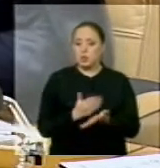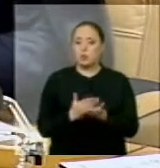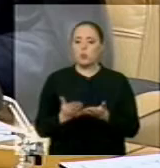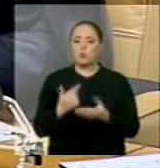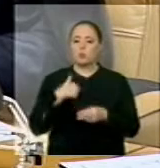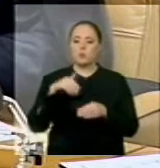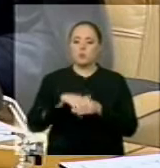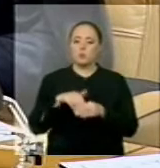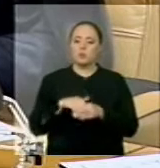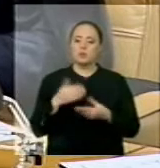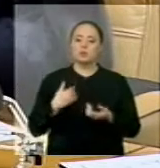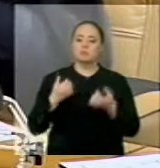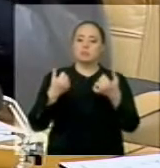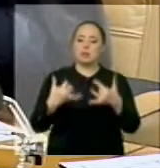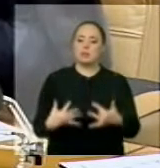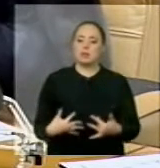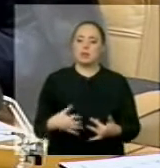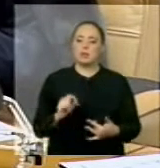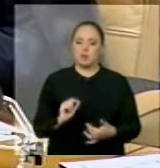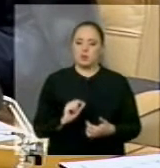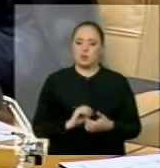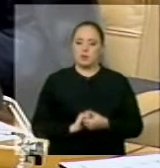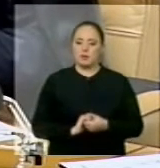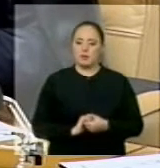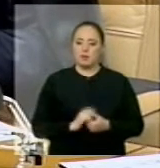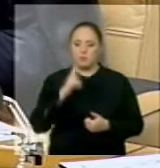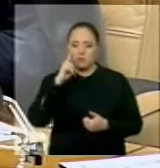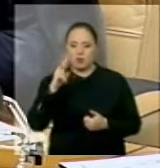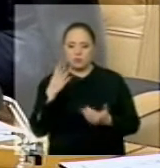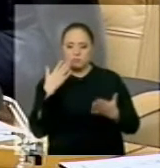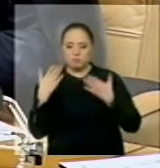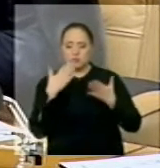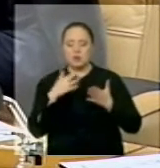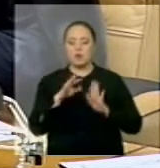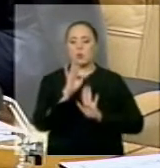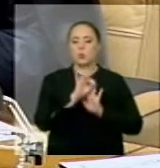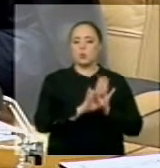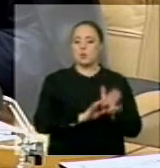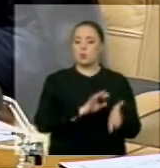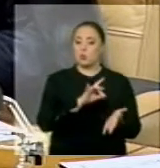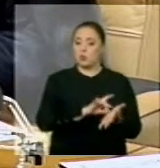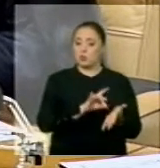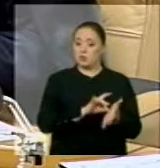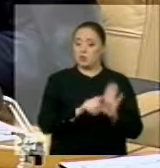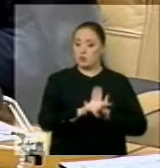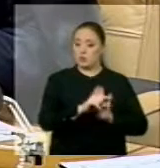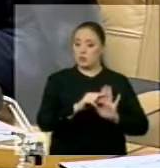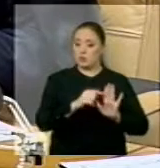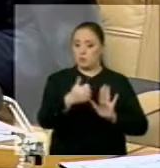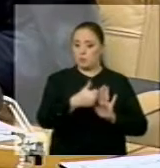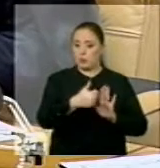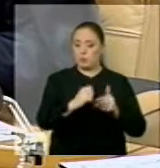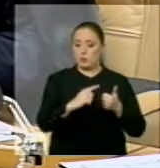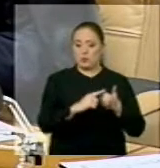faço esse cotejo entre a redação originária do inciso 1º